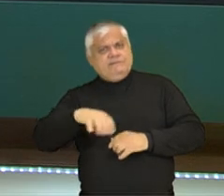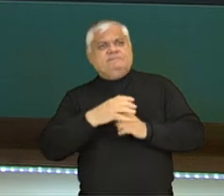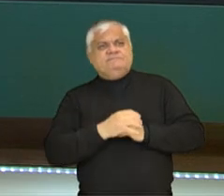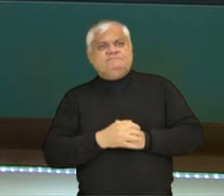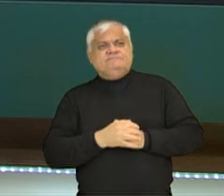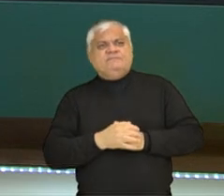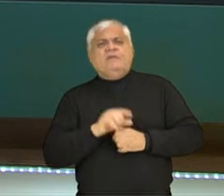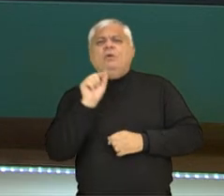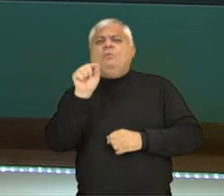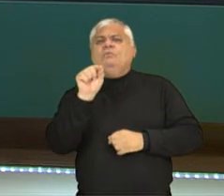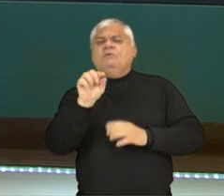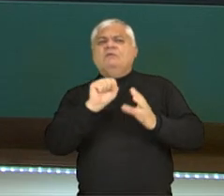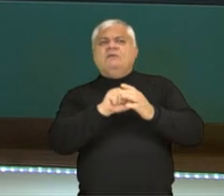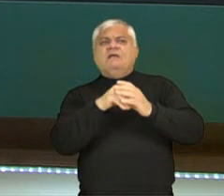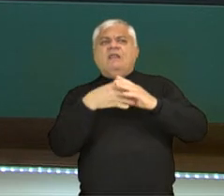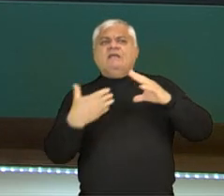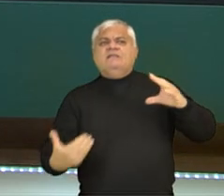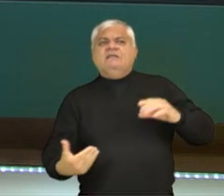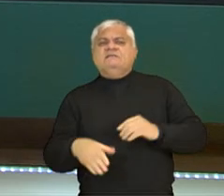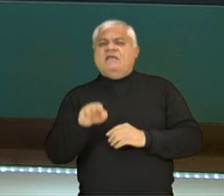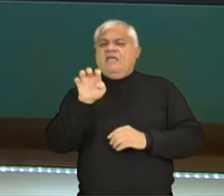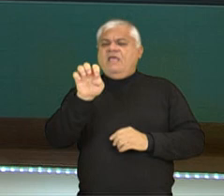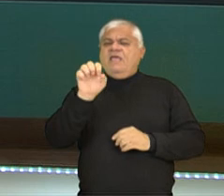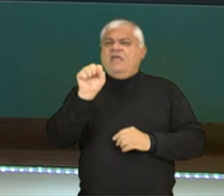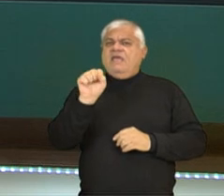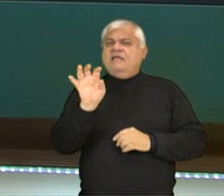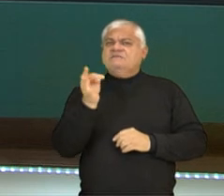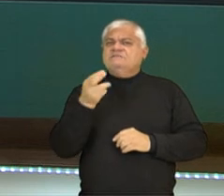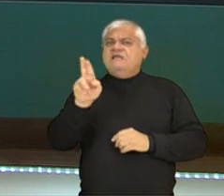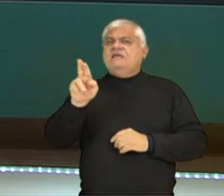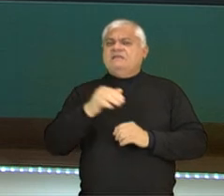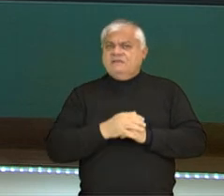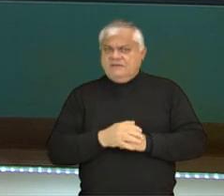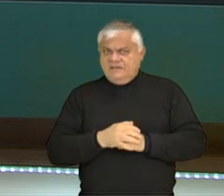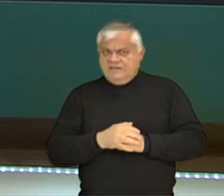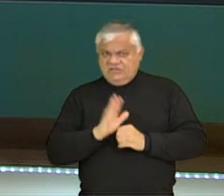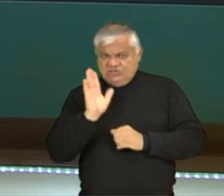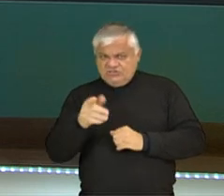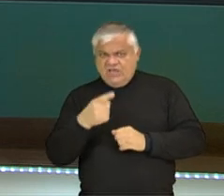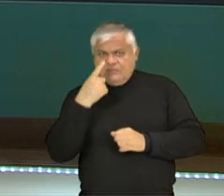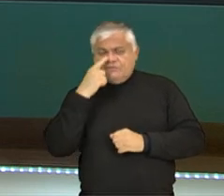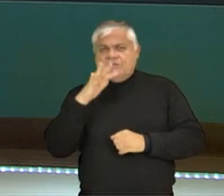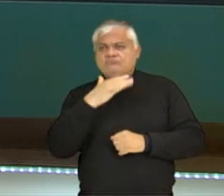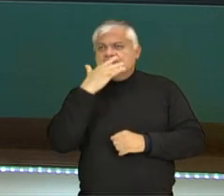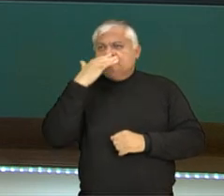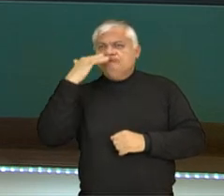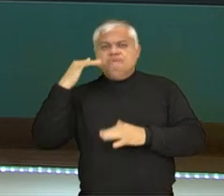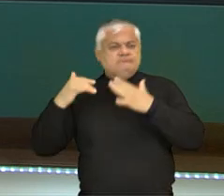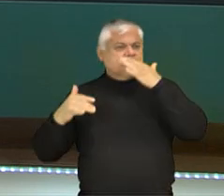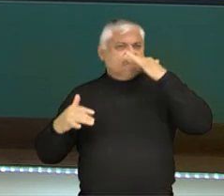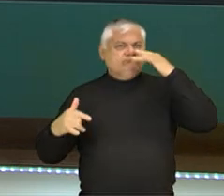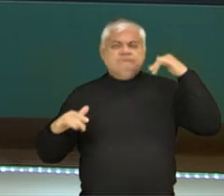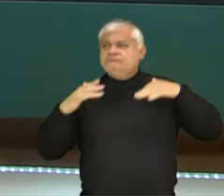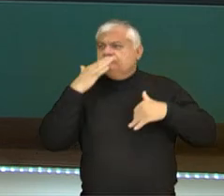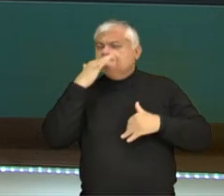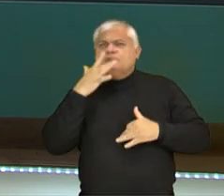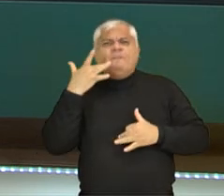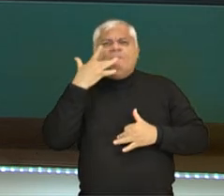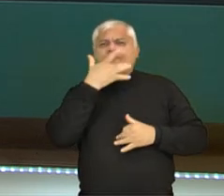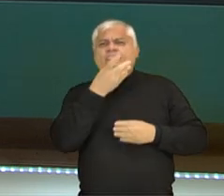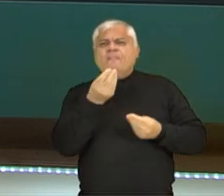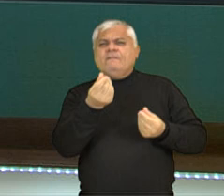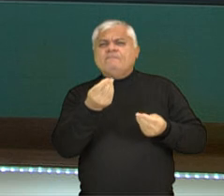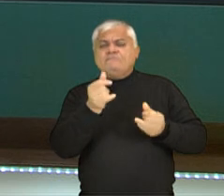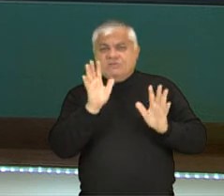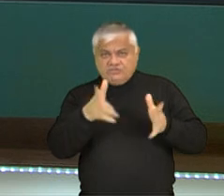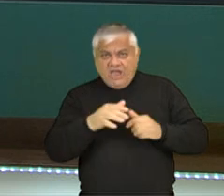O que caracteriza a função éster? Você já ouviu falar em aroma e sabor artificial? Você sabe